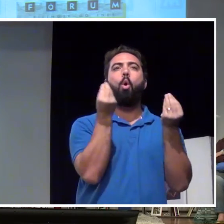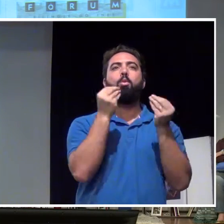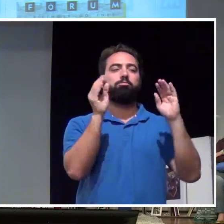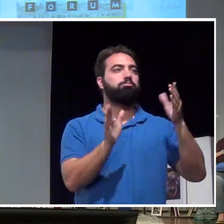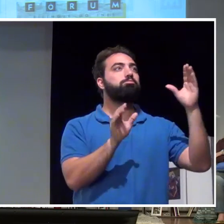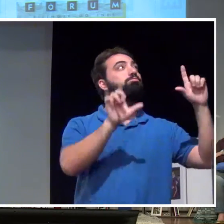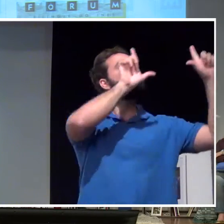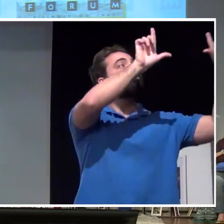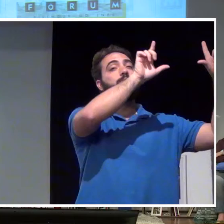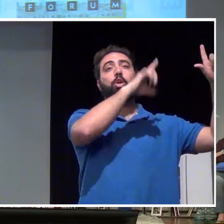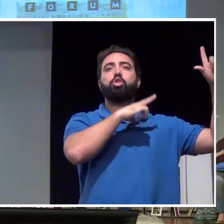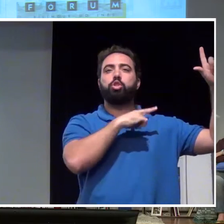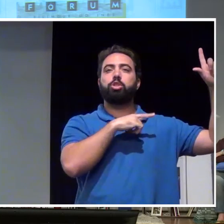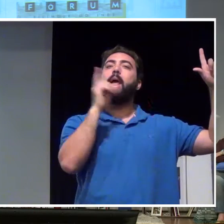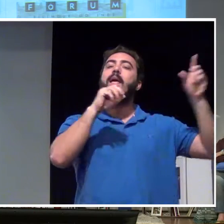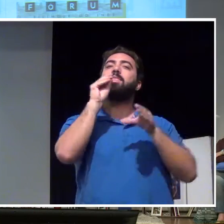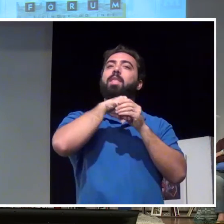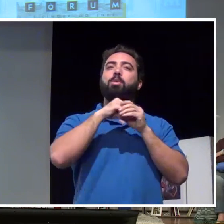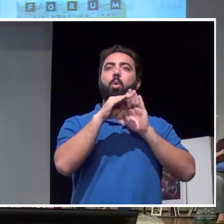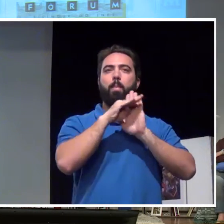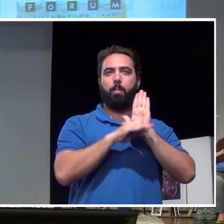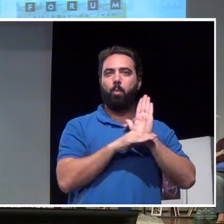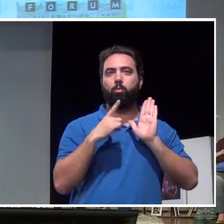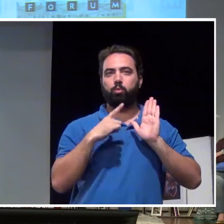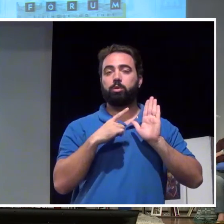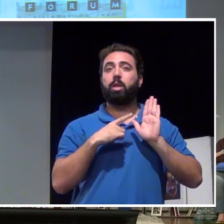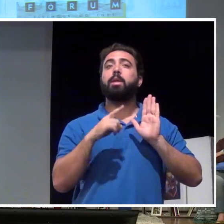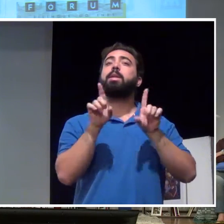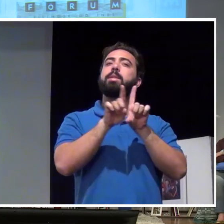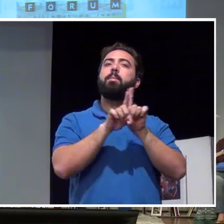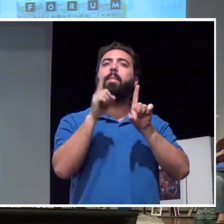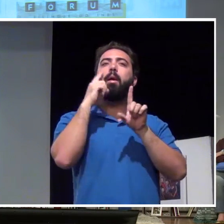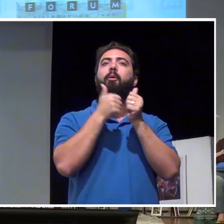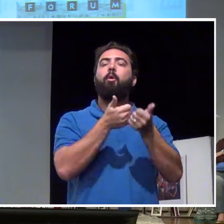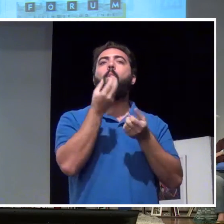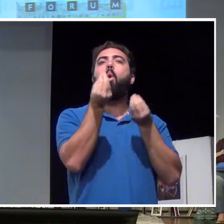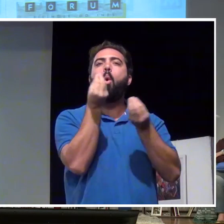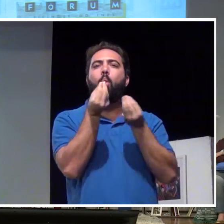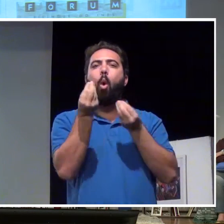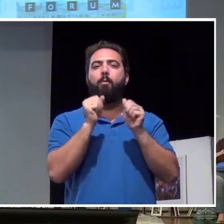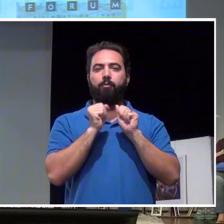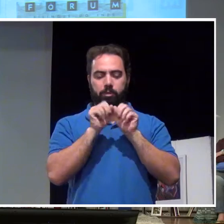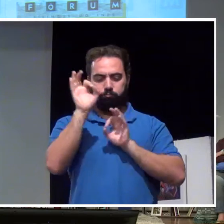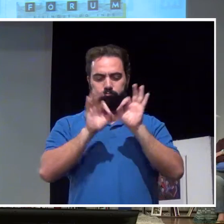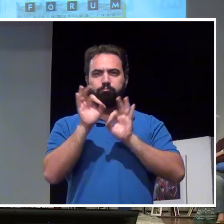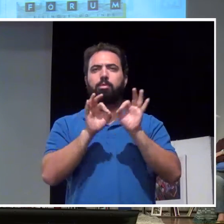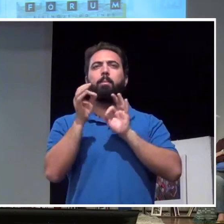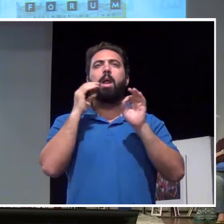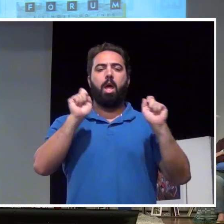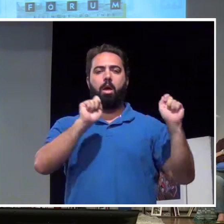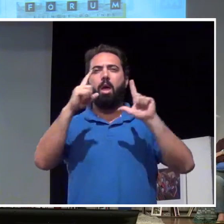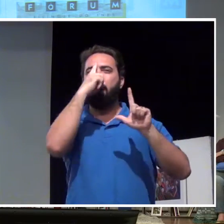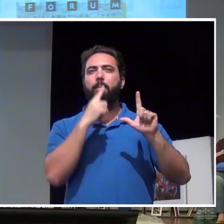esquerdo, que é a regra dentro do manual, para ele ver a complementaridade, como ele está complementando